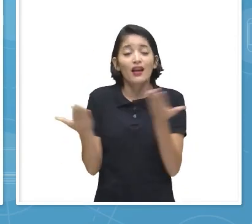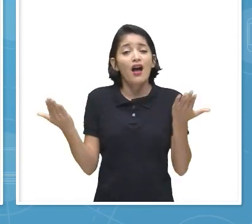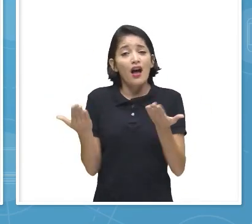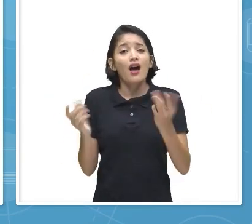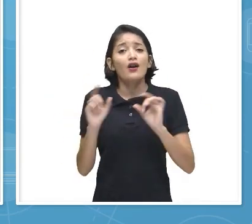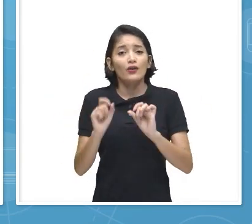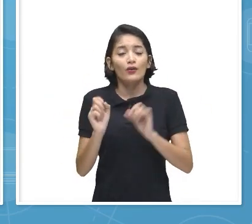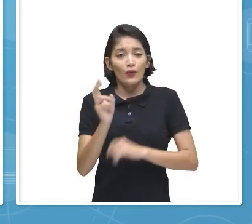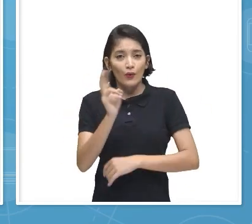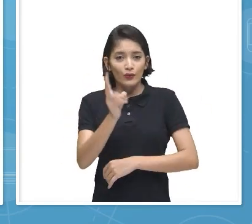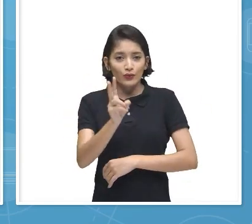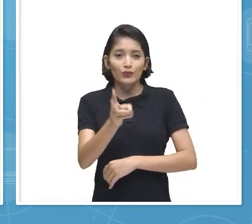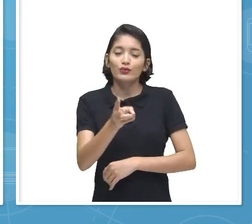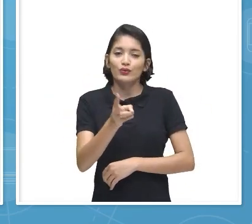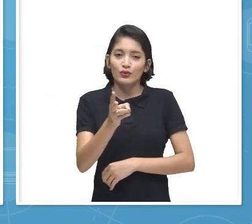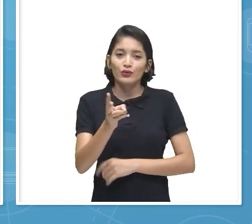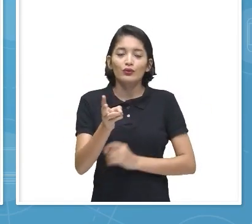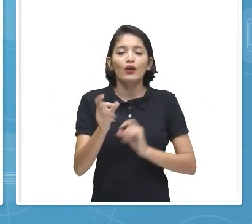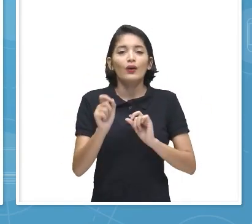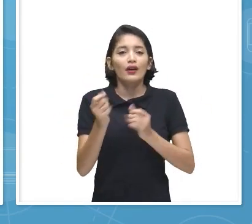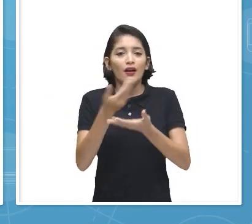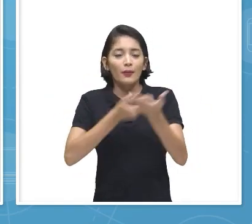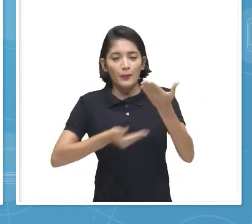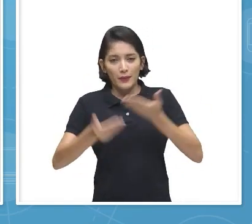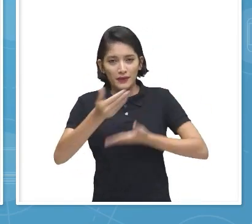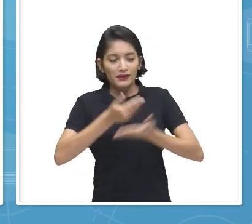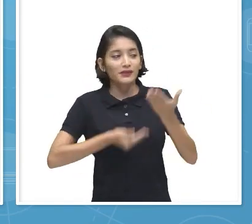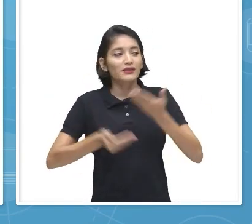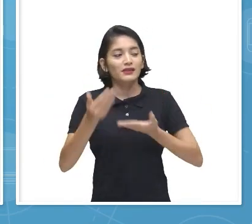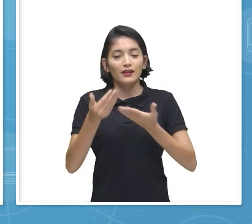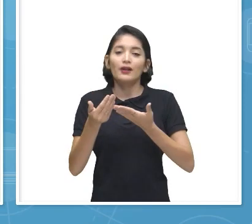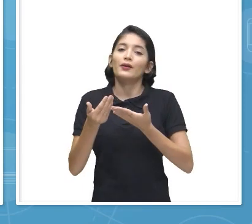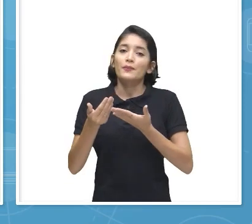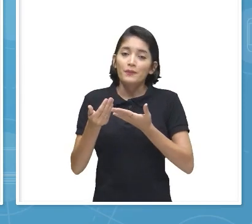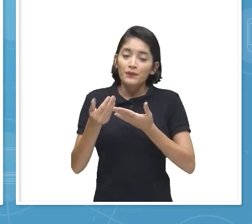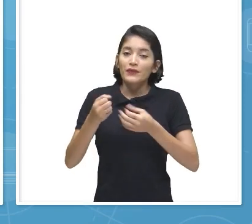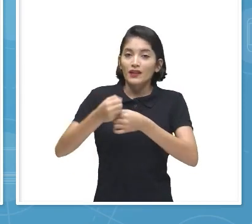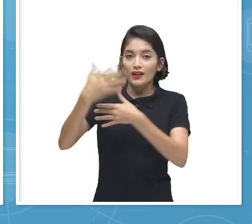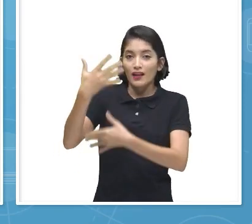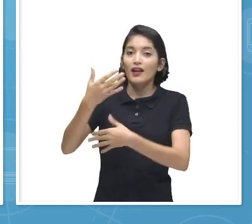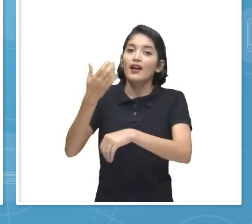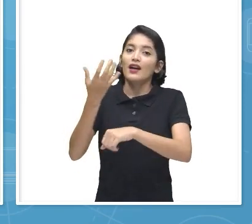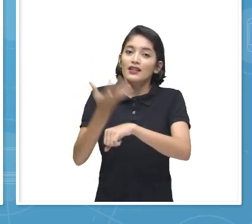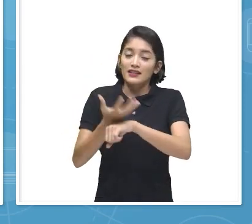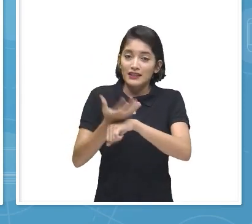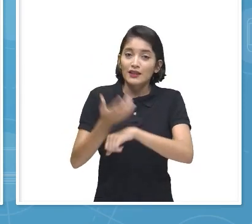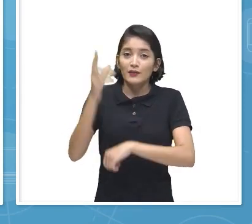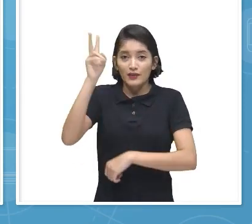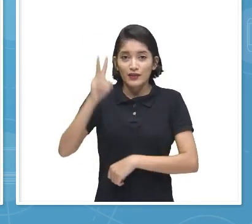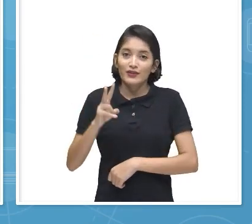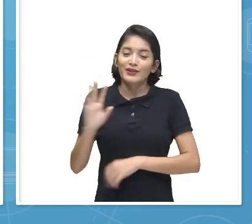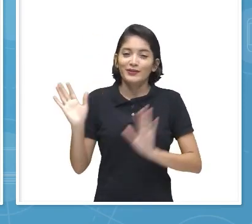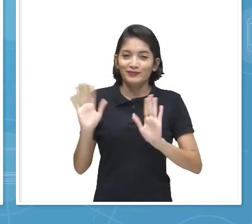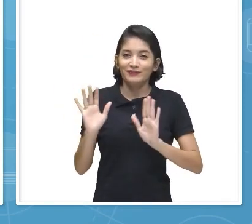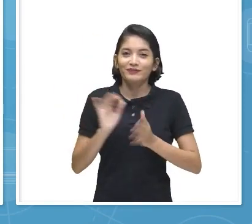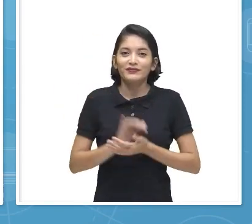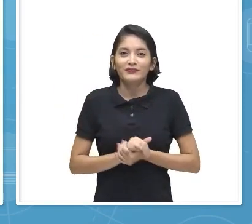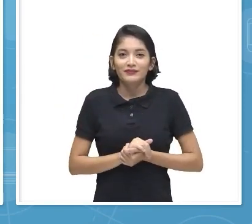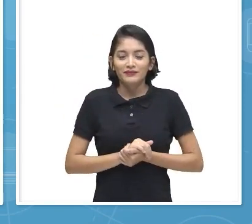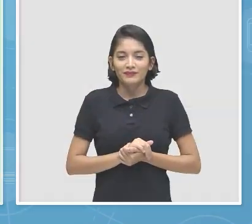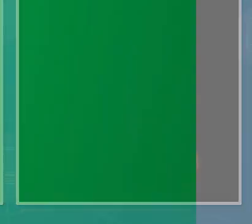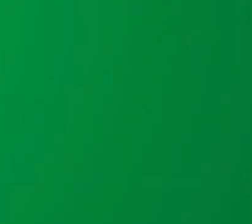agora, para dar continuidade, aí continuem participando ativamente do nosso chat, a aula de História com a professora Isabel. Até a próxima!